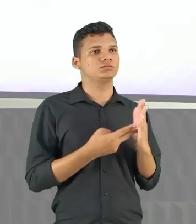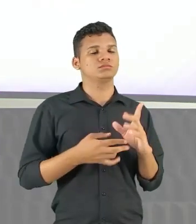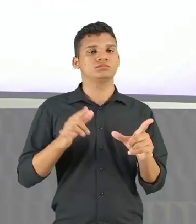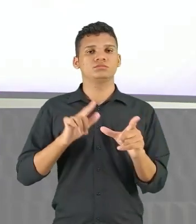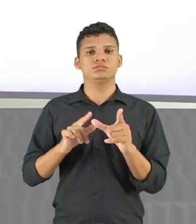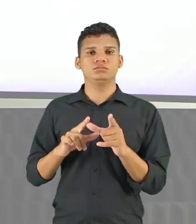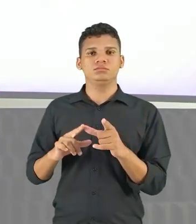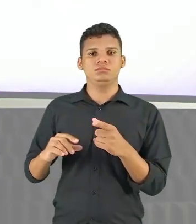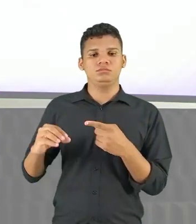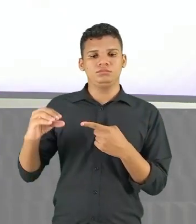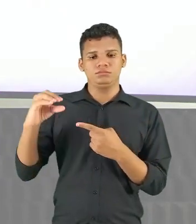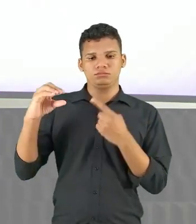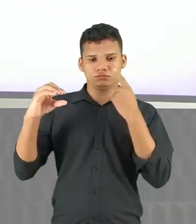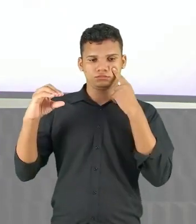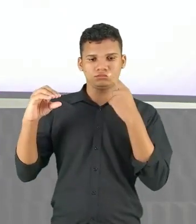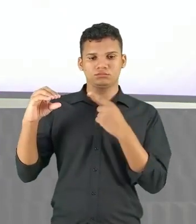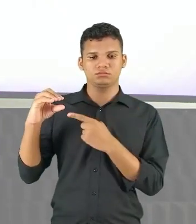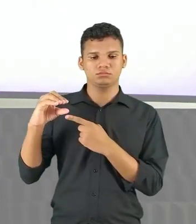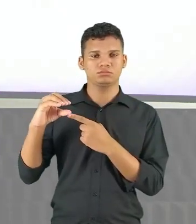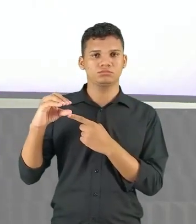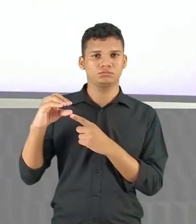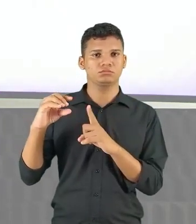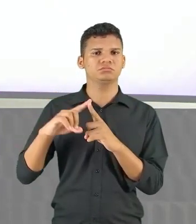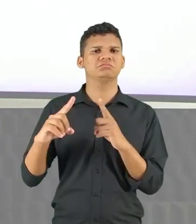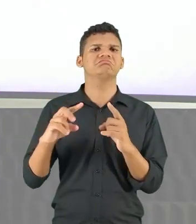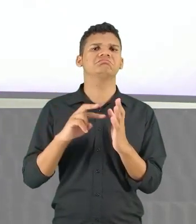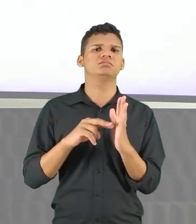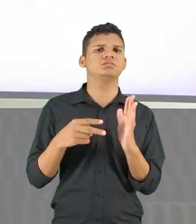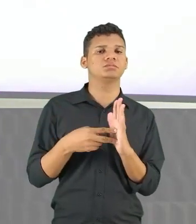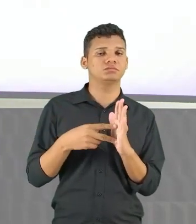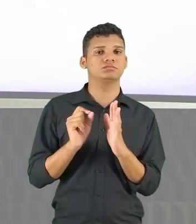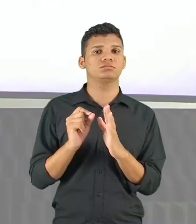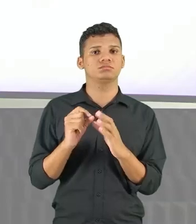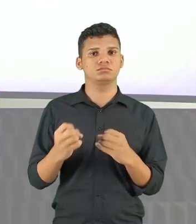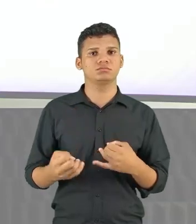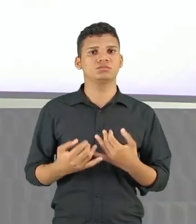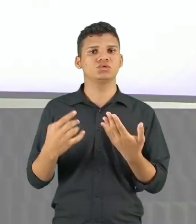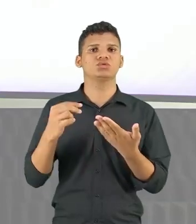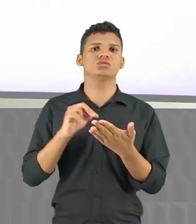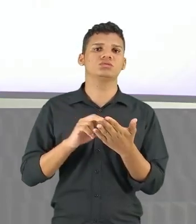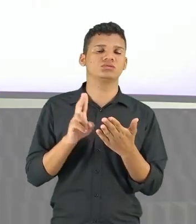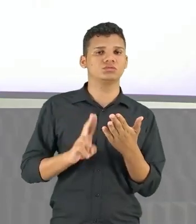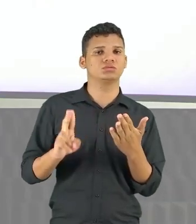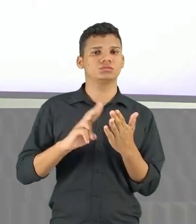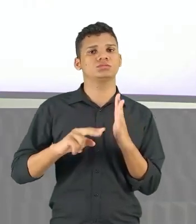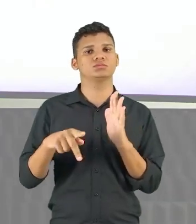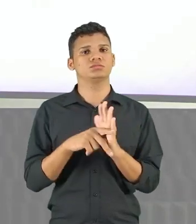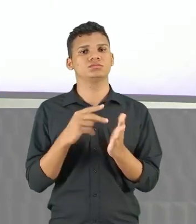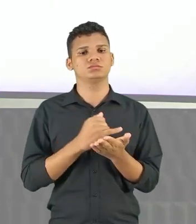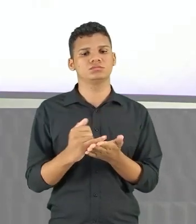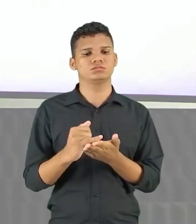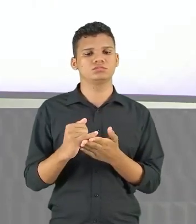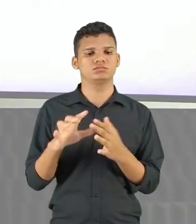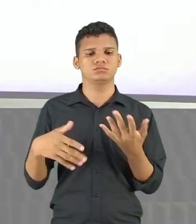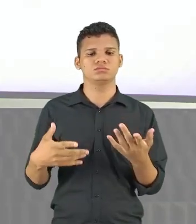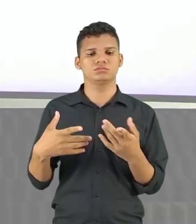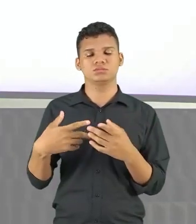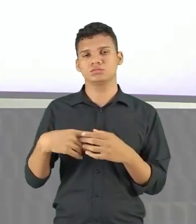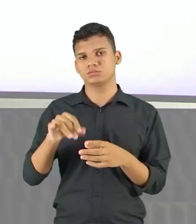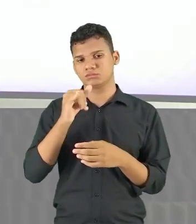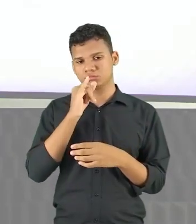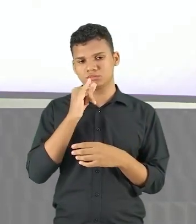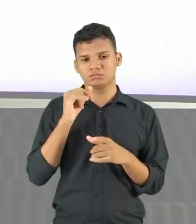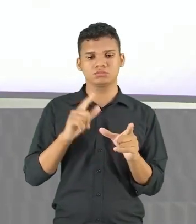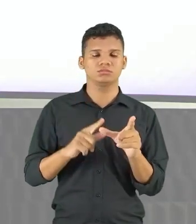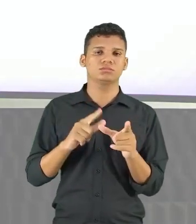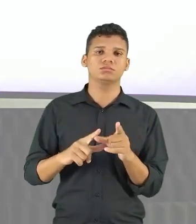os gabos. Será que essa expressão lá no texto, ela está sendo utilizada, expressão numa introdução? Letra D, longe